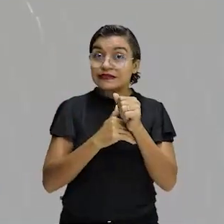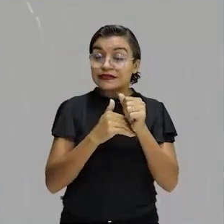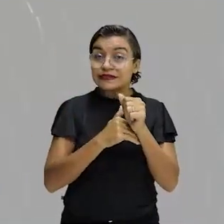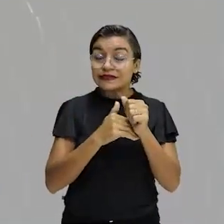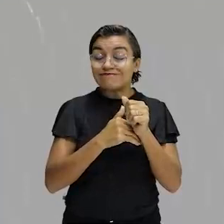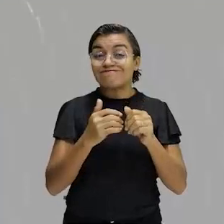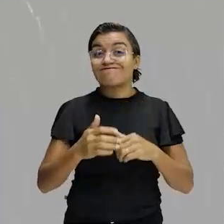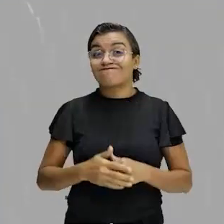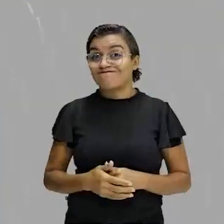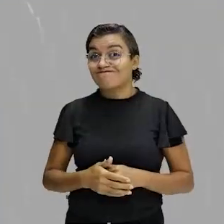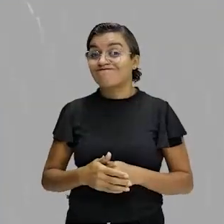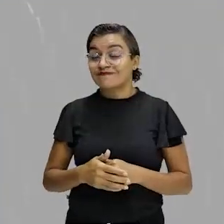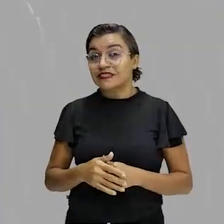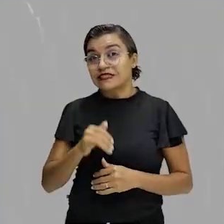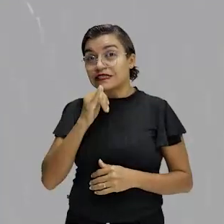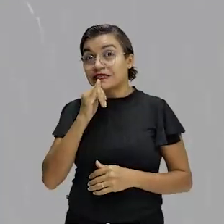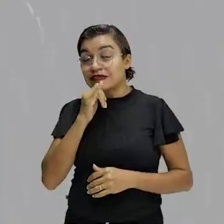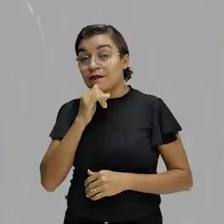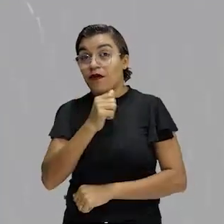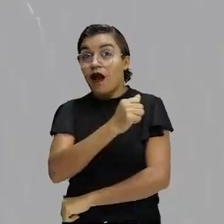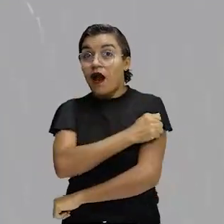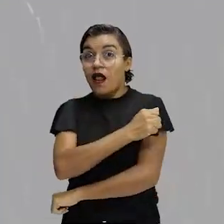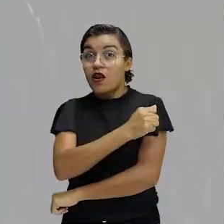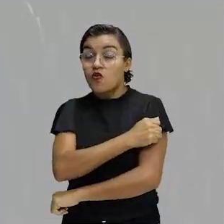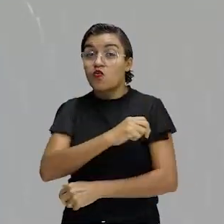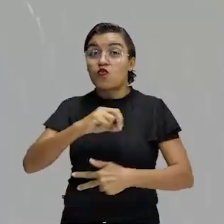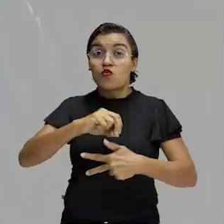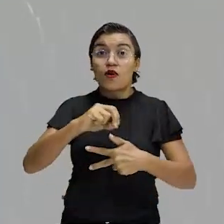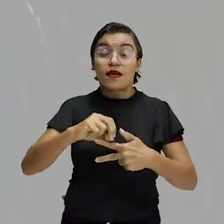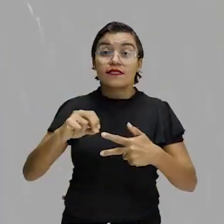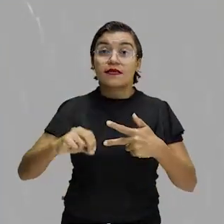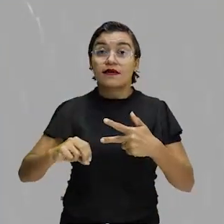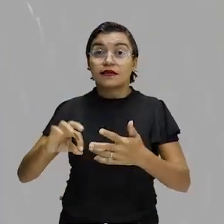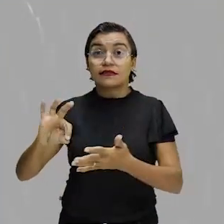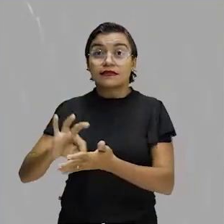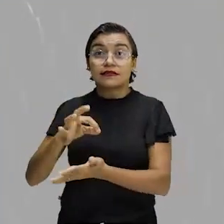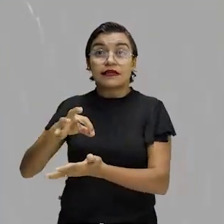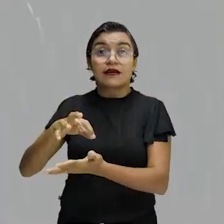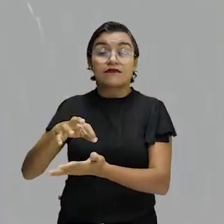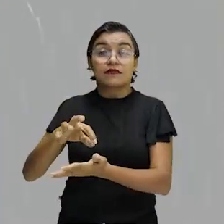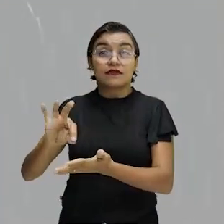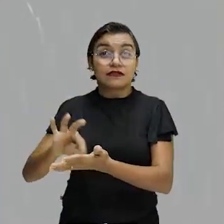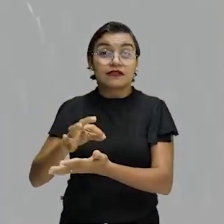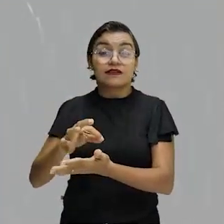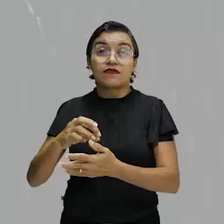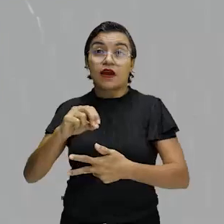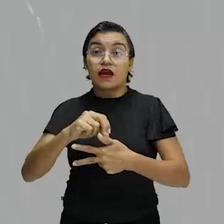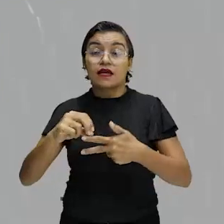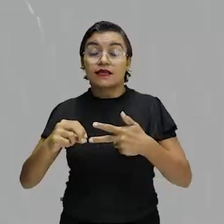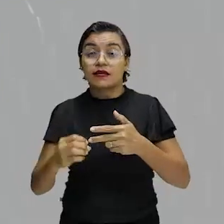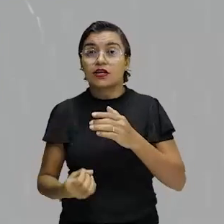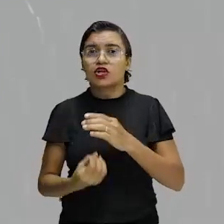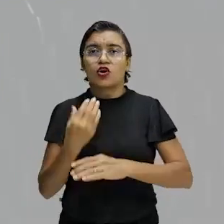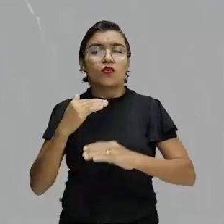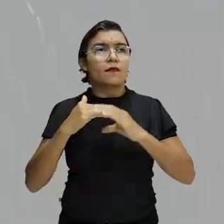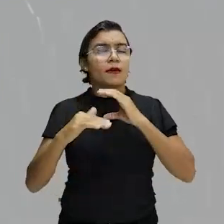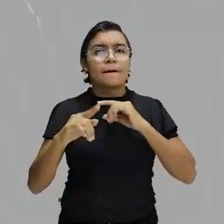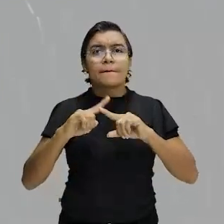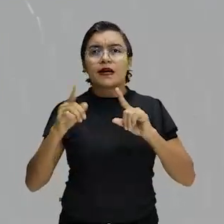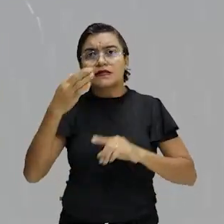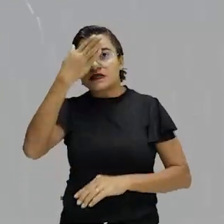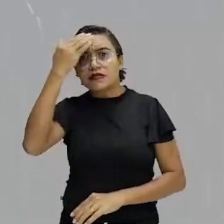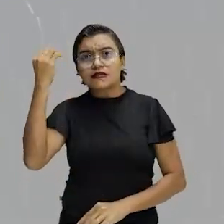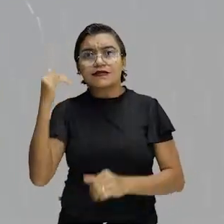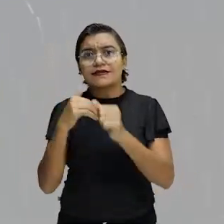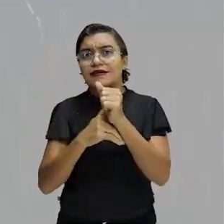alunos, quando eles fazem a inscrição no Enem. Eles chegam para a gente: professora, mas eu criei o e-mail e não sei mais a senha. Né? Por quê? Porque não tem o